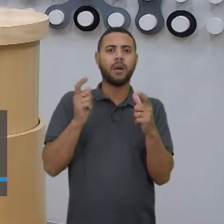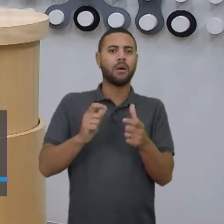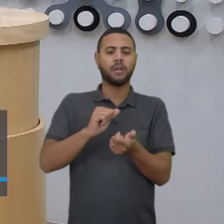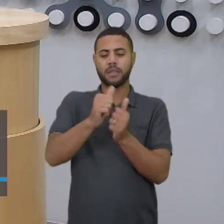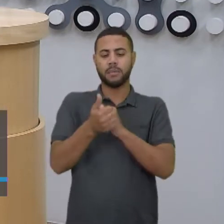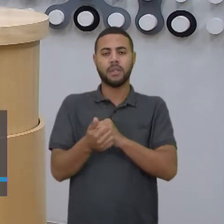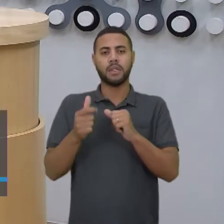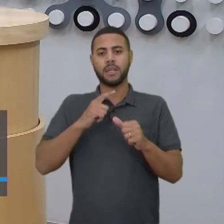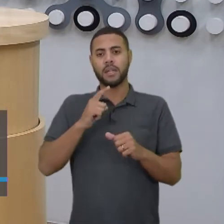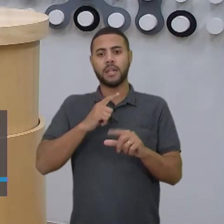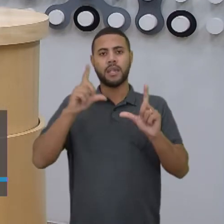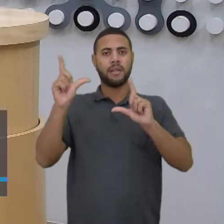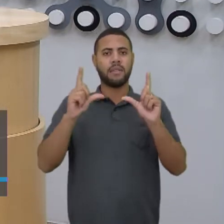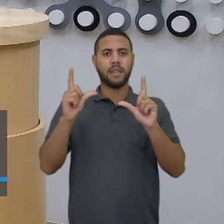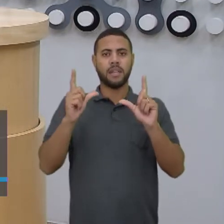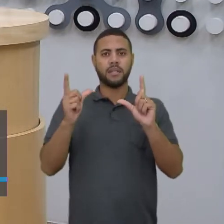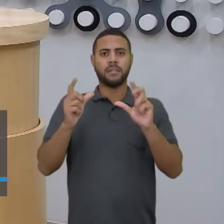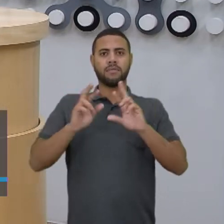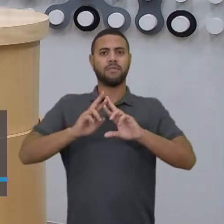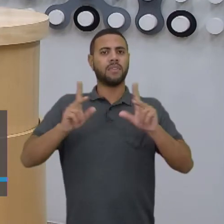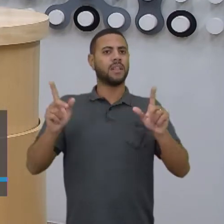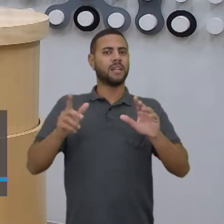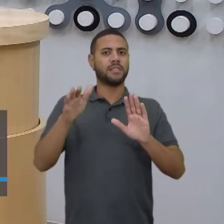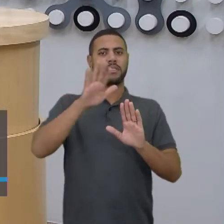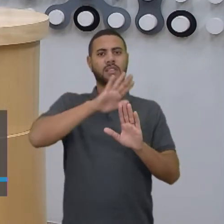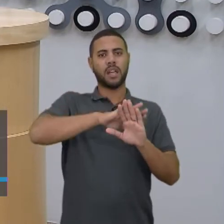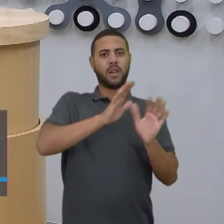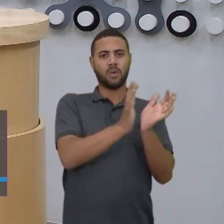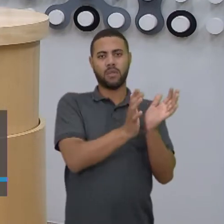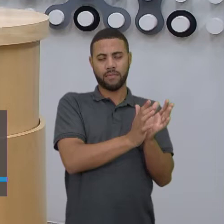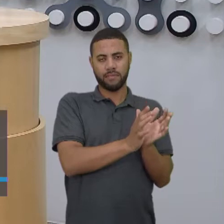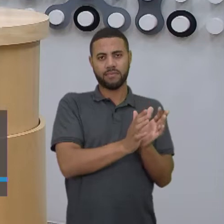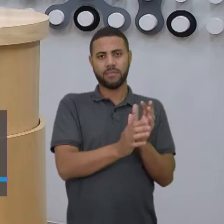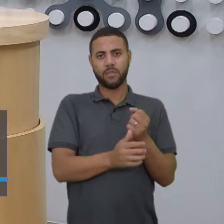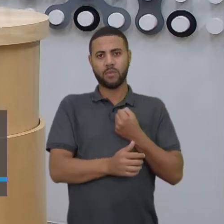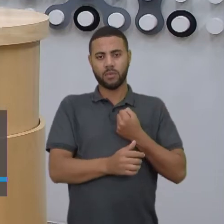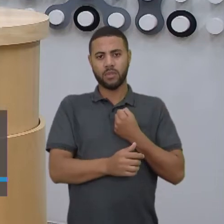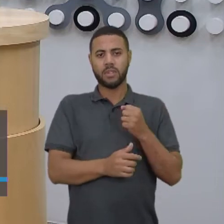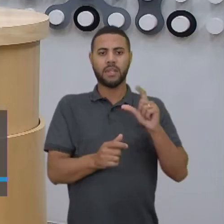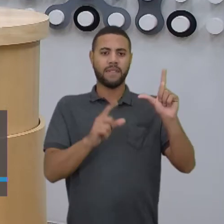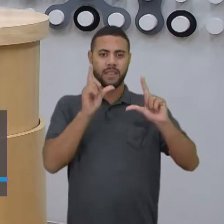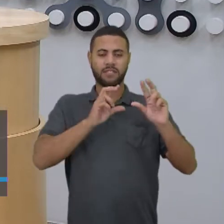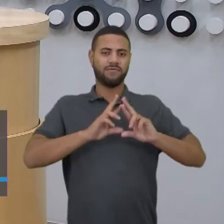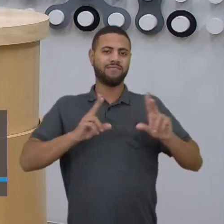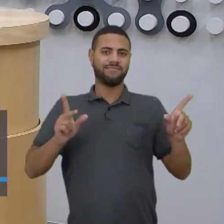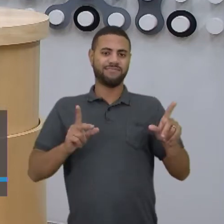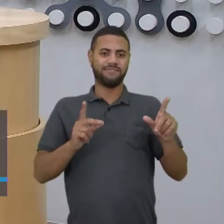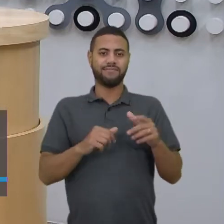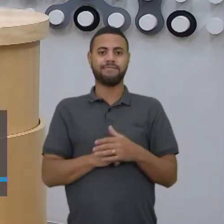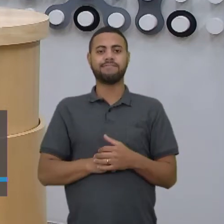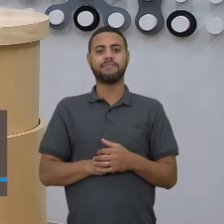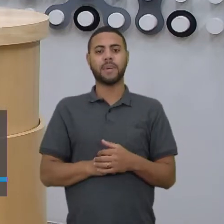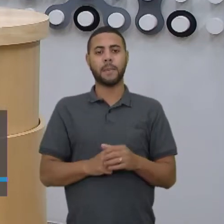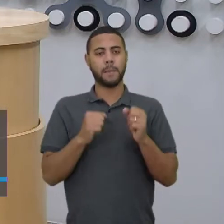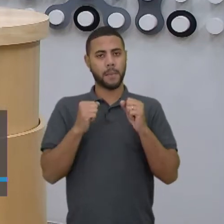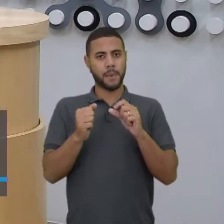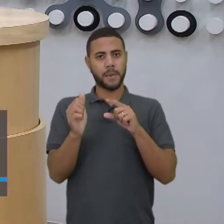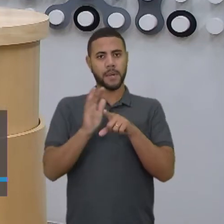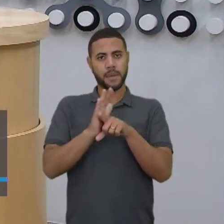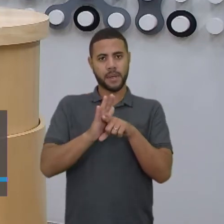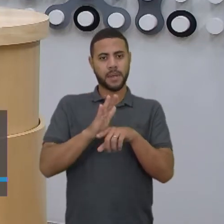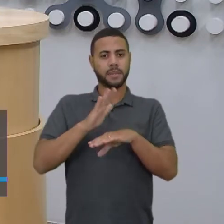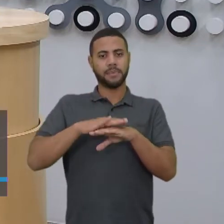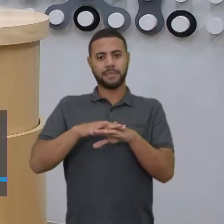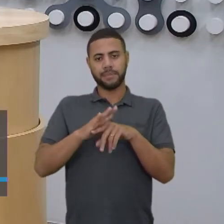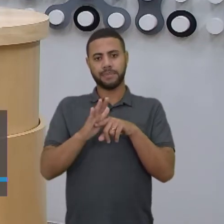esportes? Nas TVs mais fechadas, né? Tá. Eu posso, então, eu como estudante da 2ª série, esse estudante hipotético, eu posso começar a investigação por aí. Você